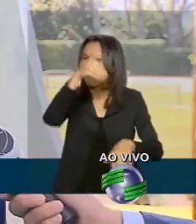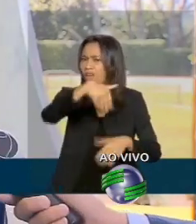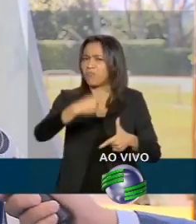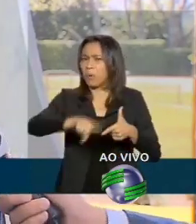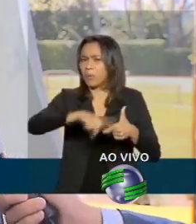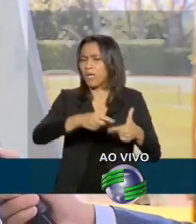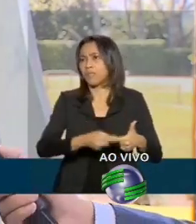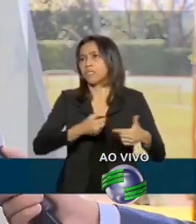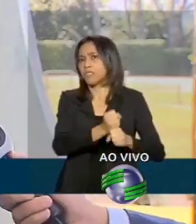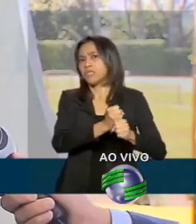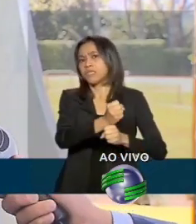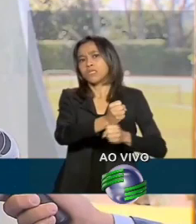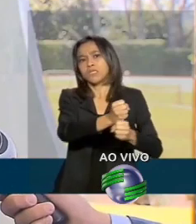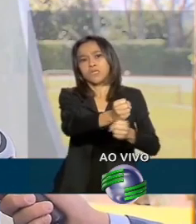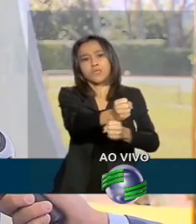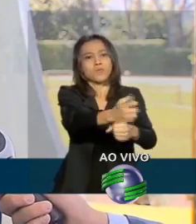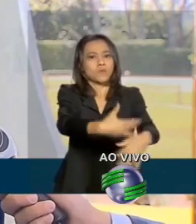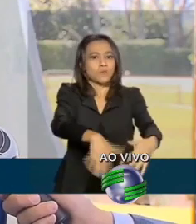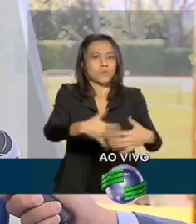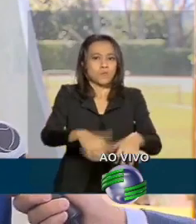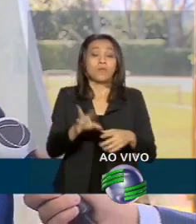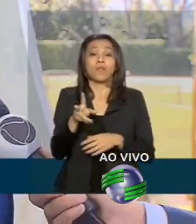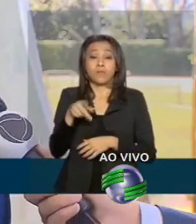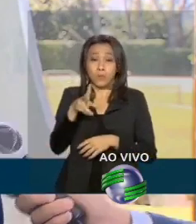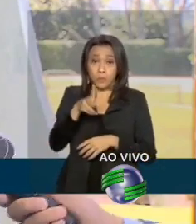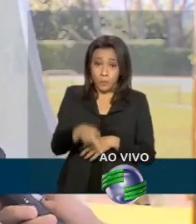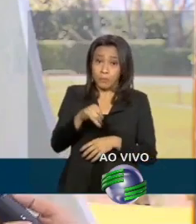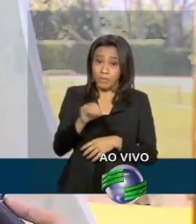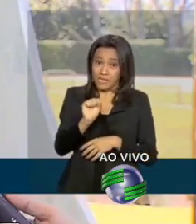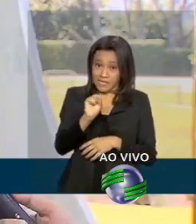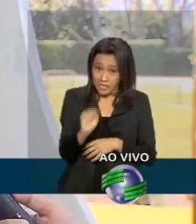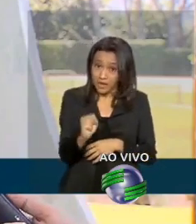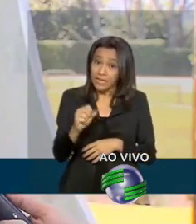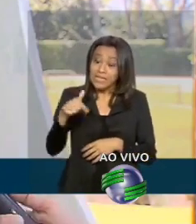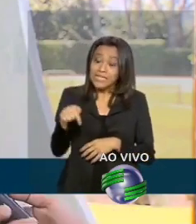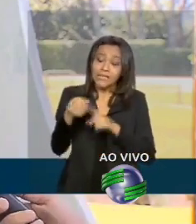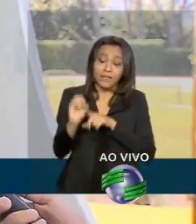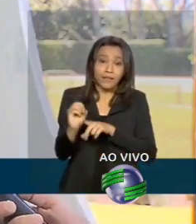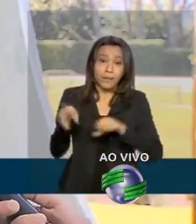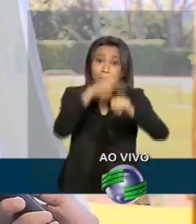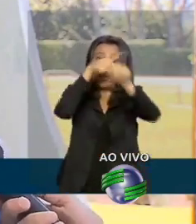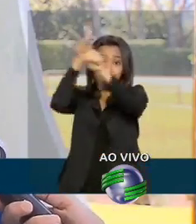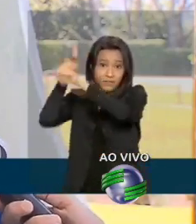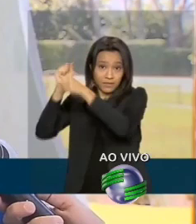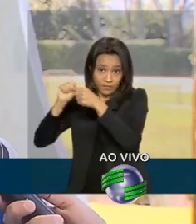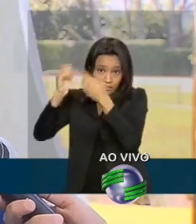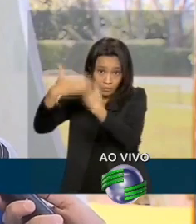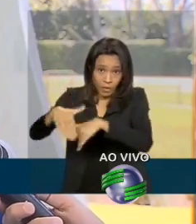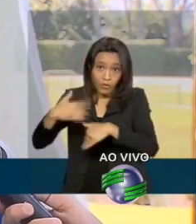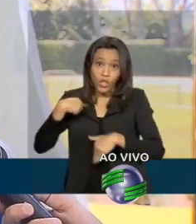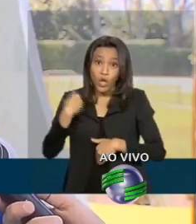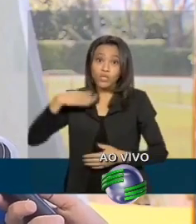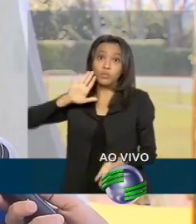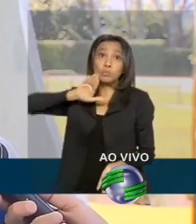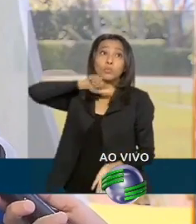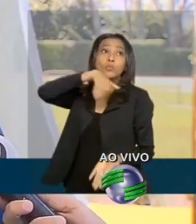dos anos. Quando você vê a própria prova do PISA, né? Em torno de 70 países que o fazem, nós somos o último ou